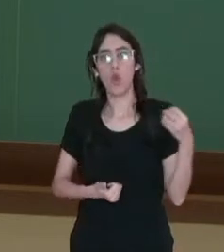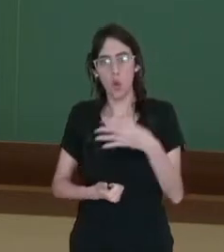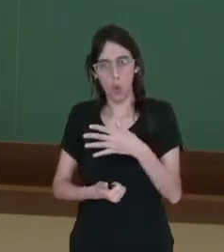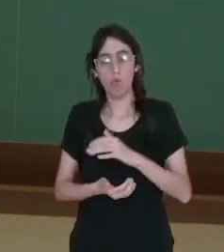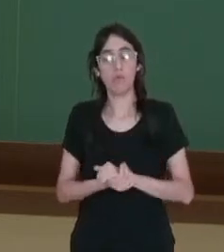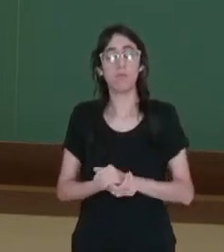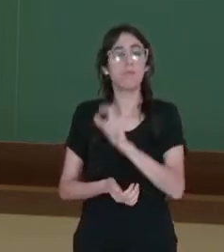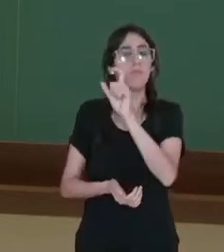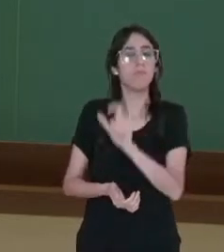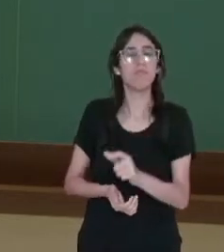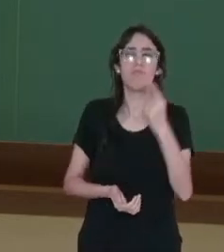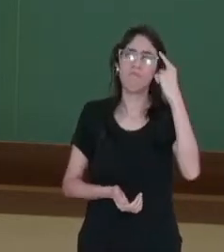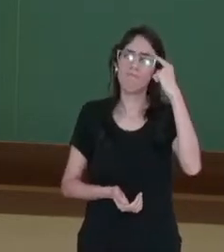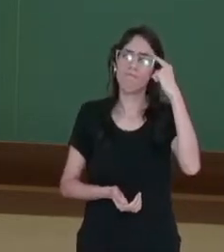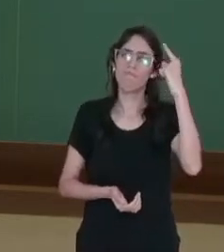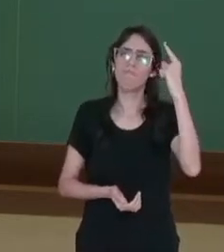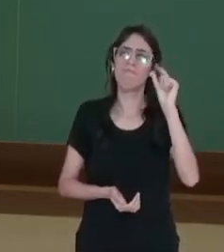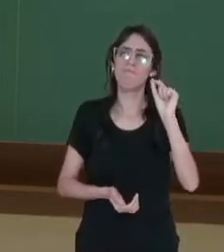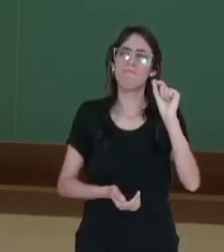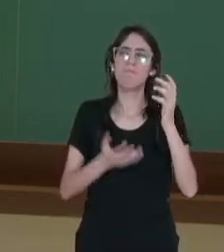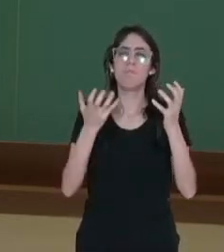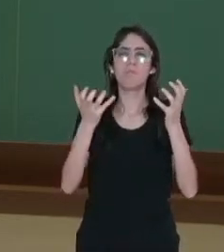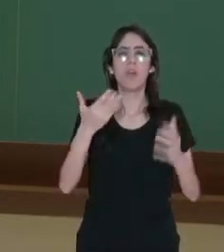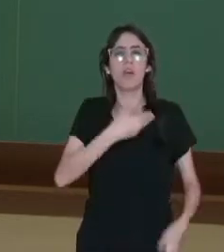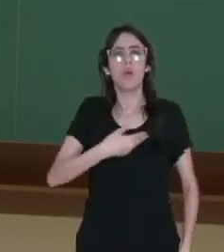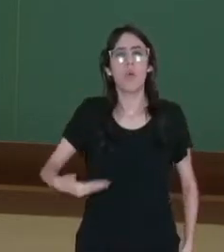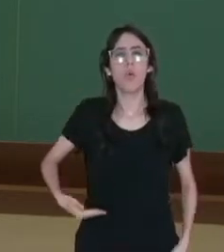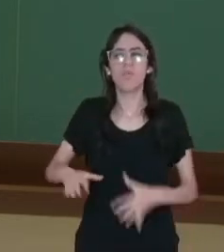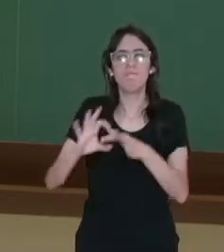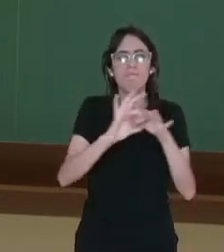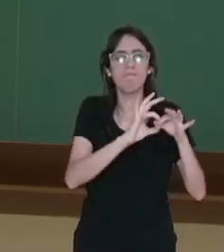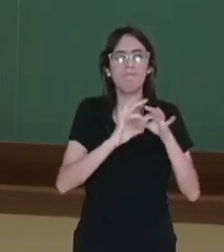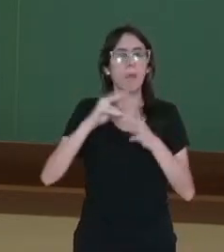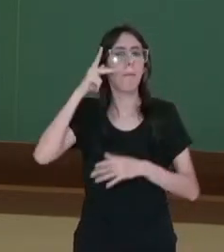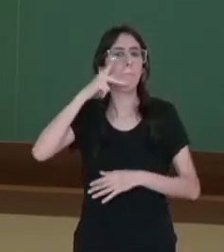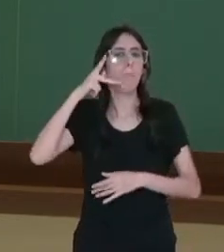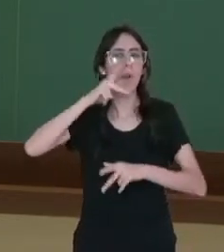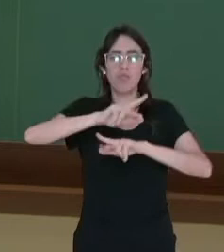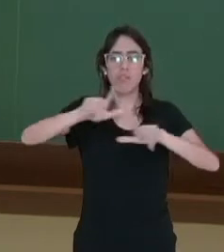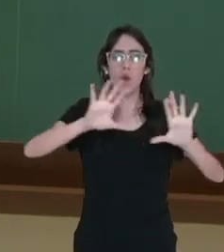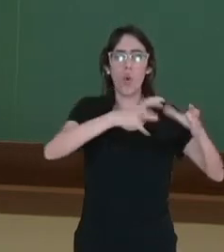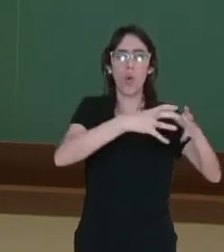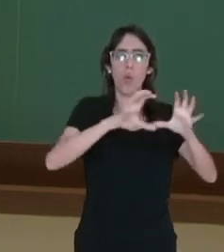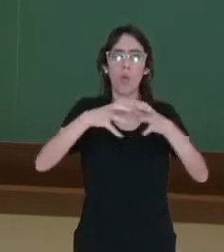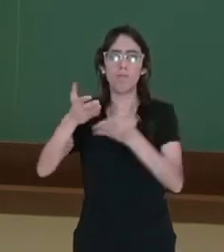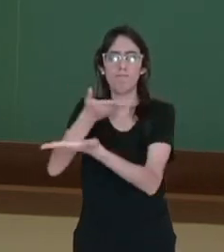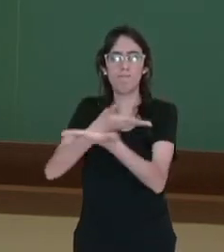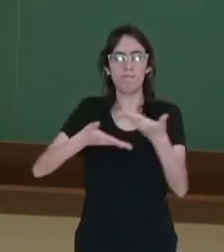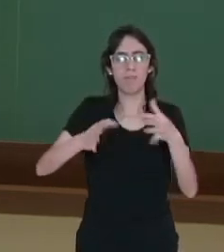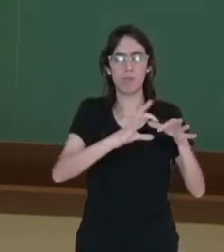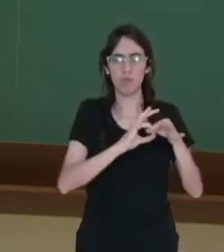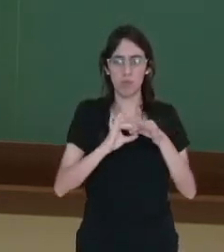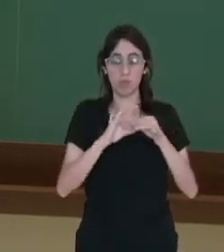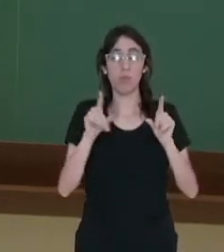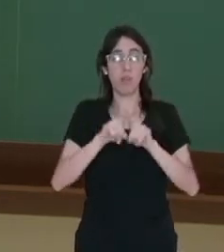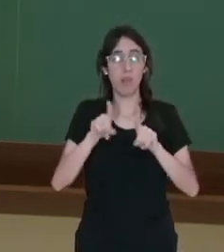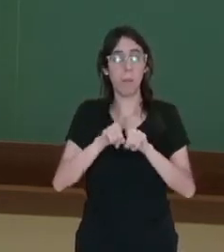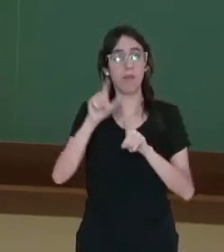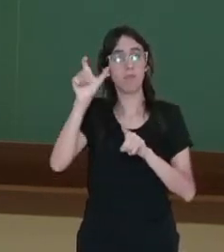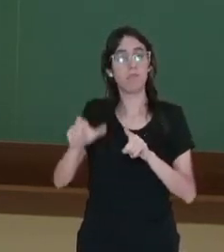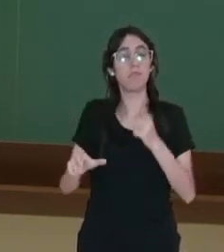ideia de criar um governo mais unido, unindo várias forças políticas do país, e seu governo também marcado pela criação